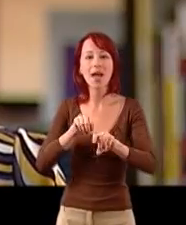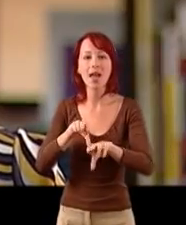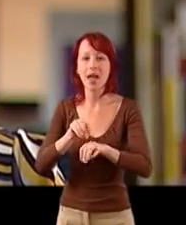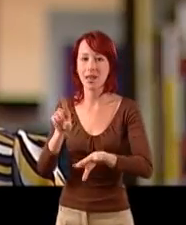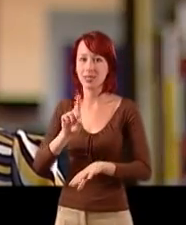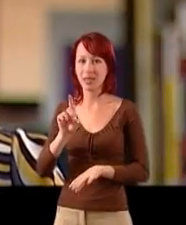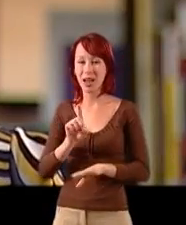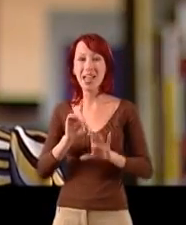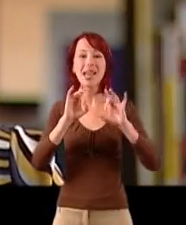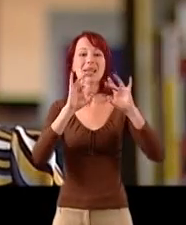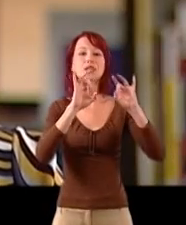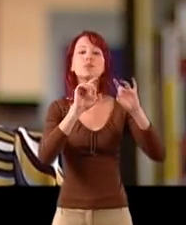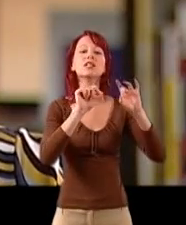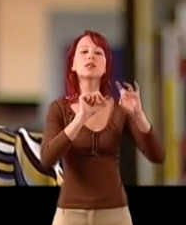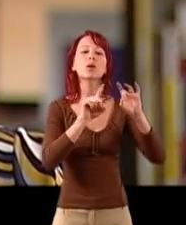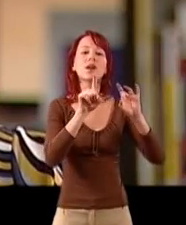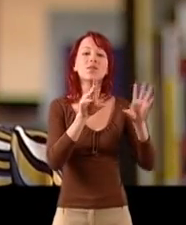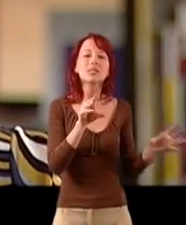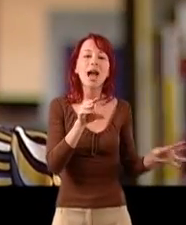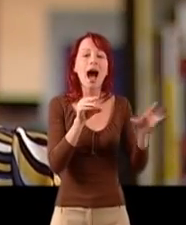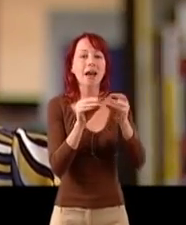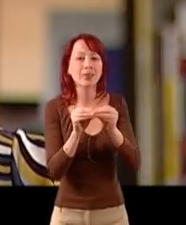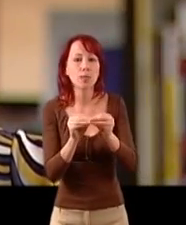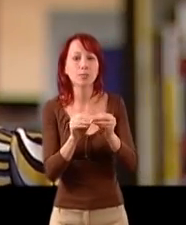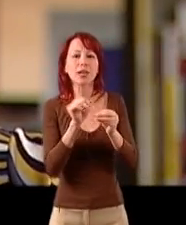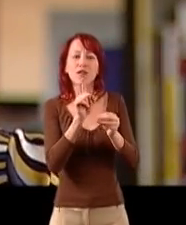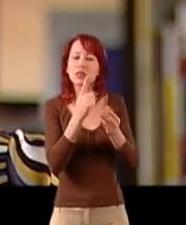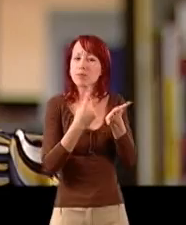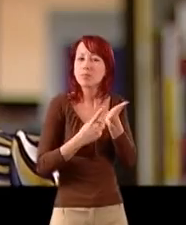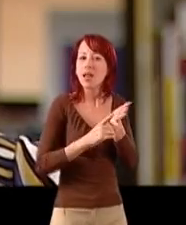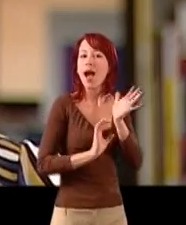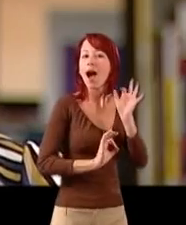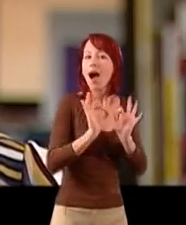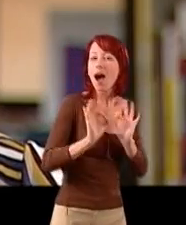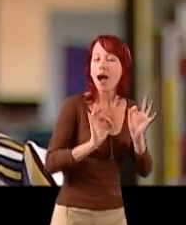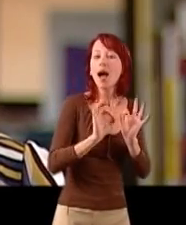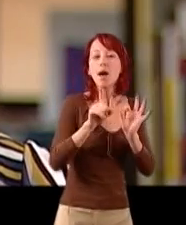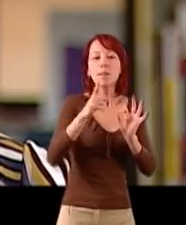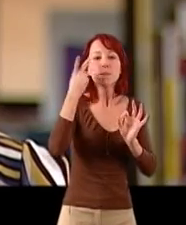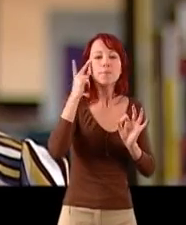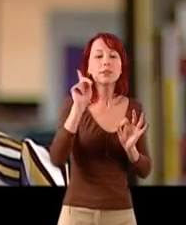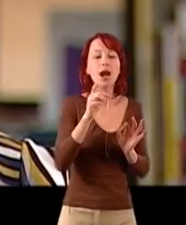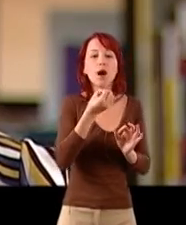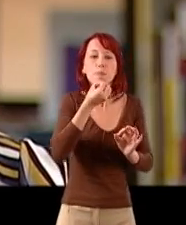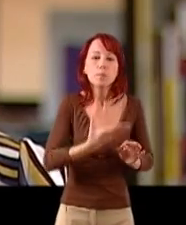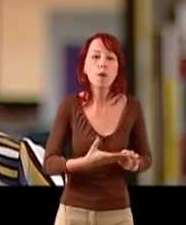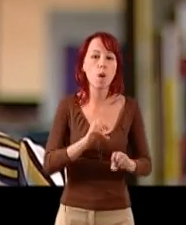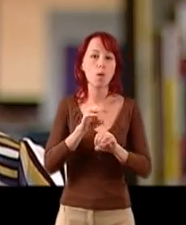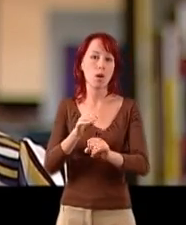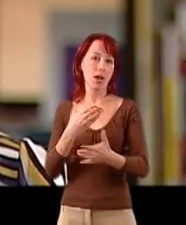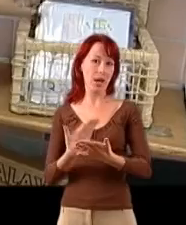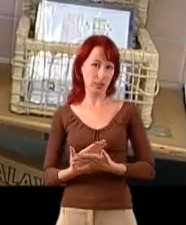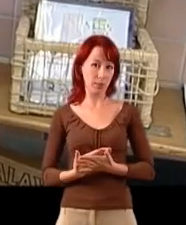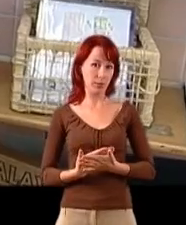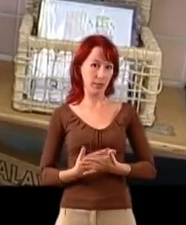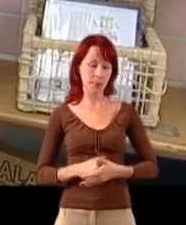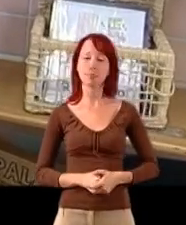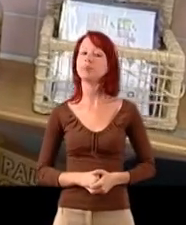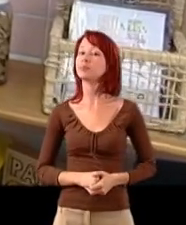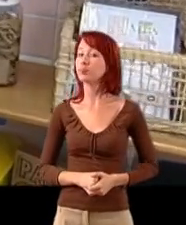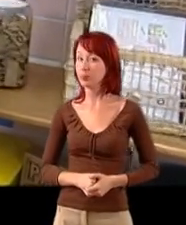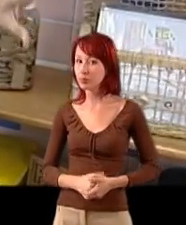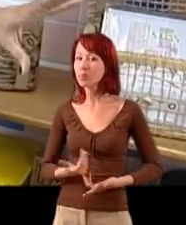é o recurso, é a estratégia diferenciada que atenda às necessidades especiais dessa criança. Os